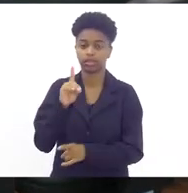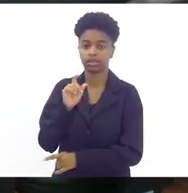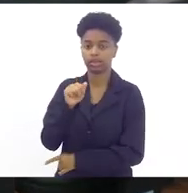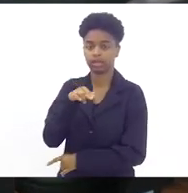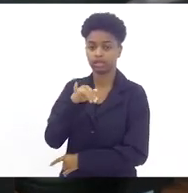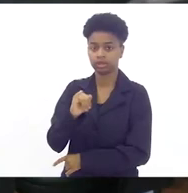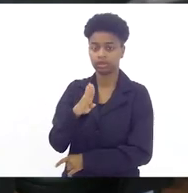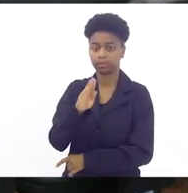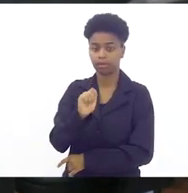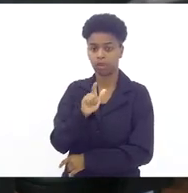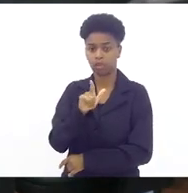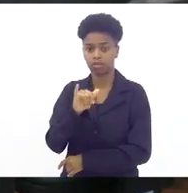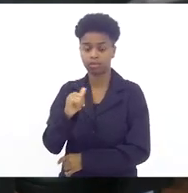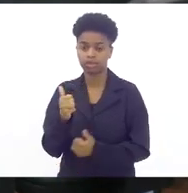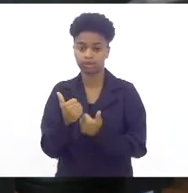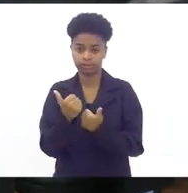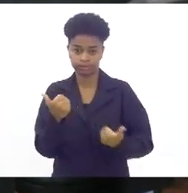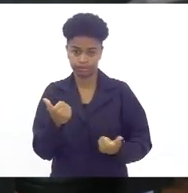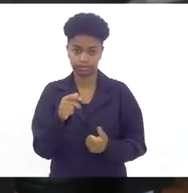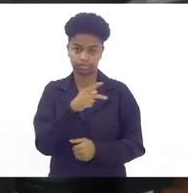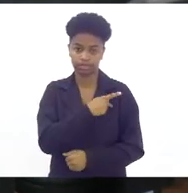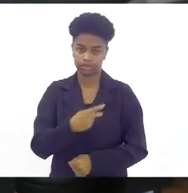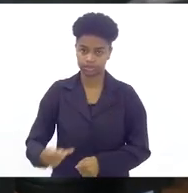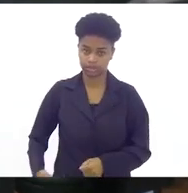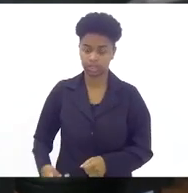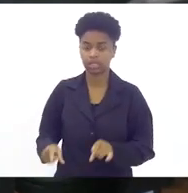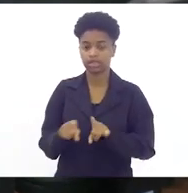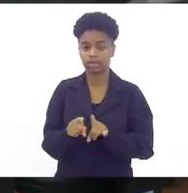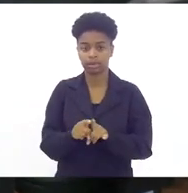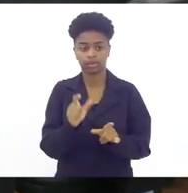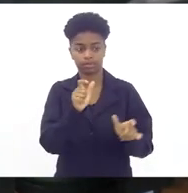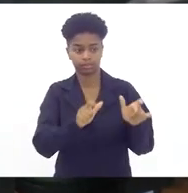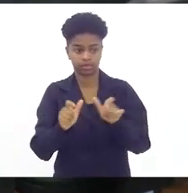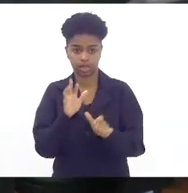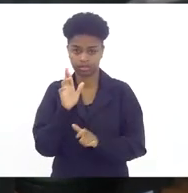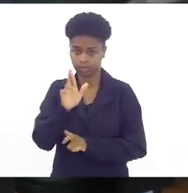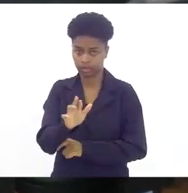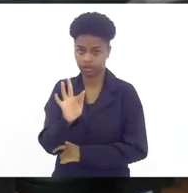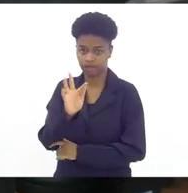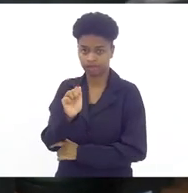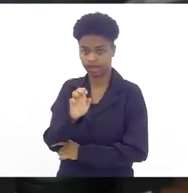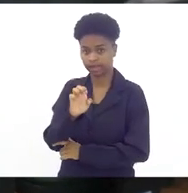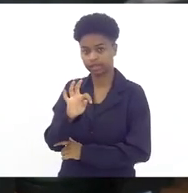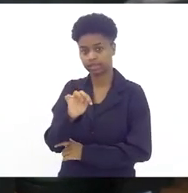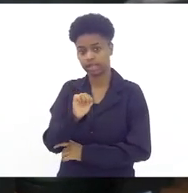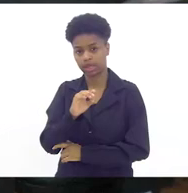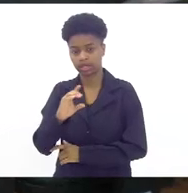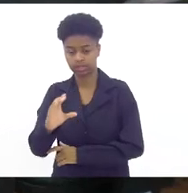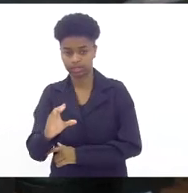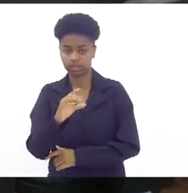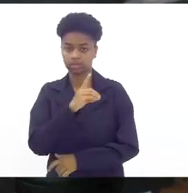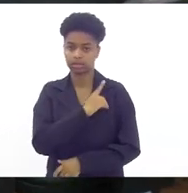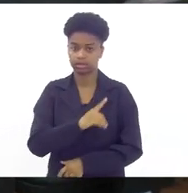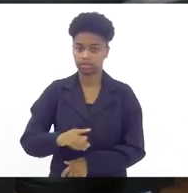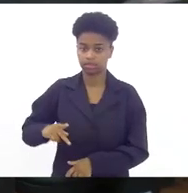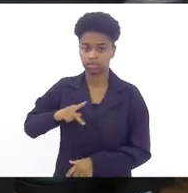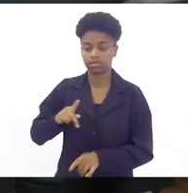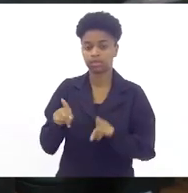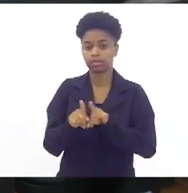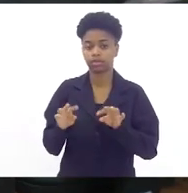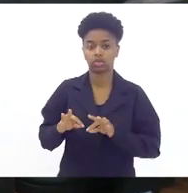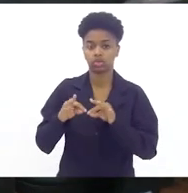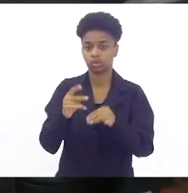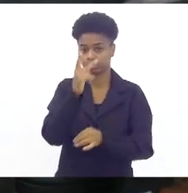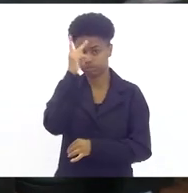bom dia hoje representantes aqui da Faetec Defensoria Pública trabalhadores e trabalhadoras todos os